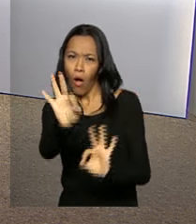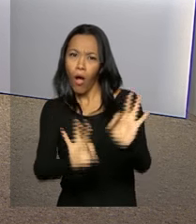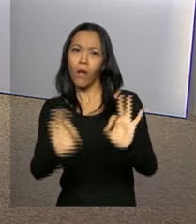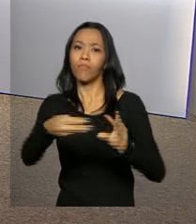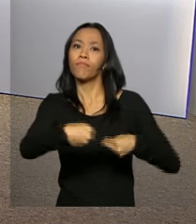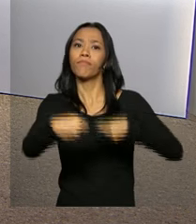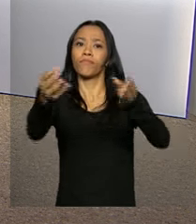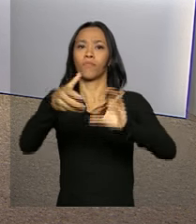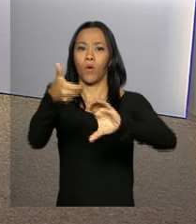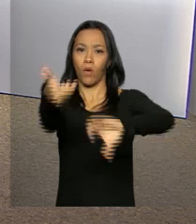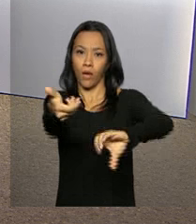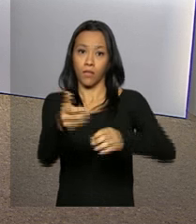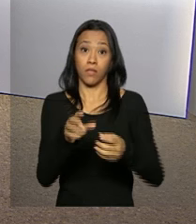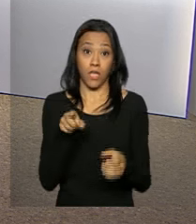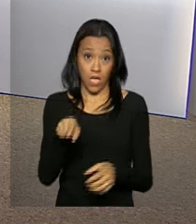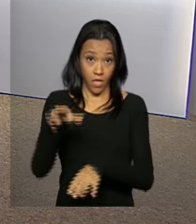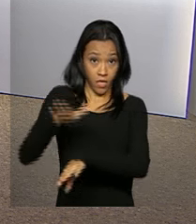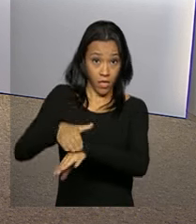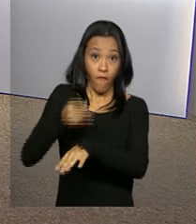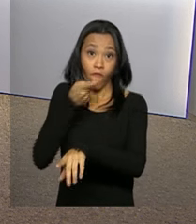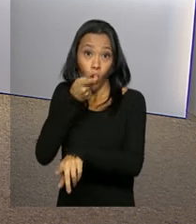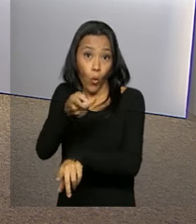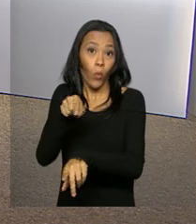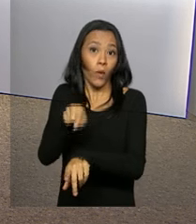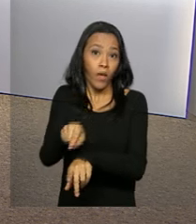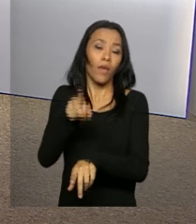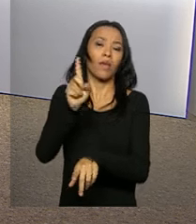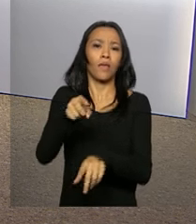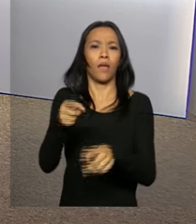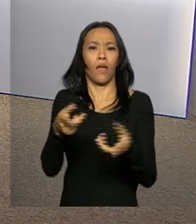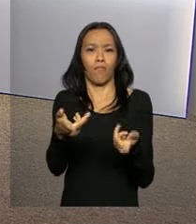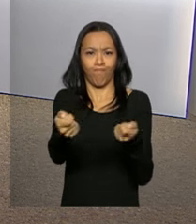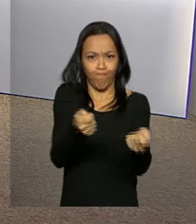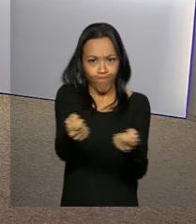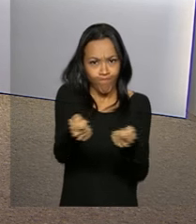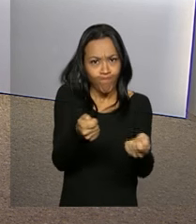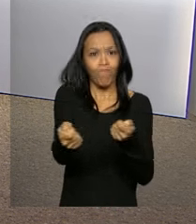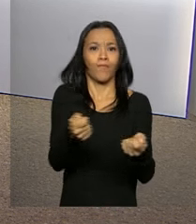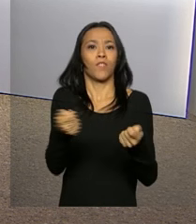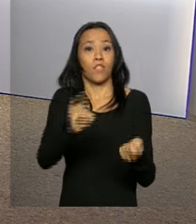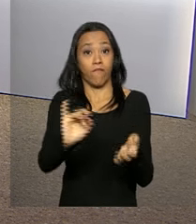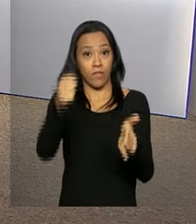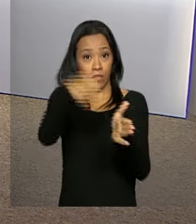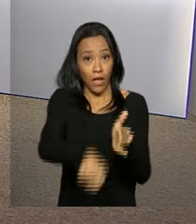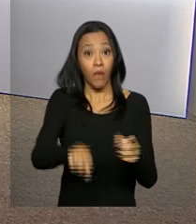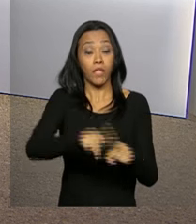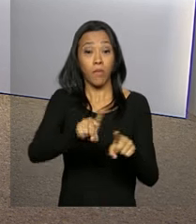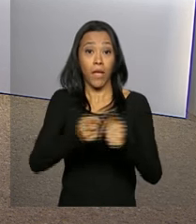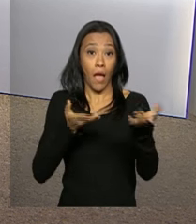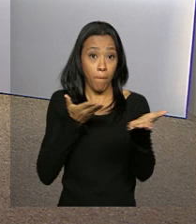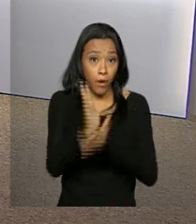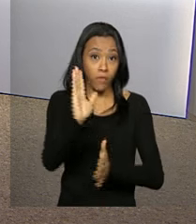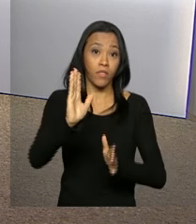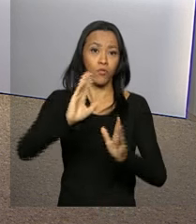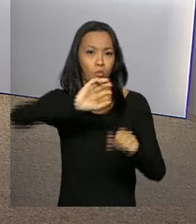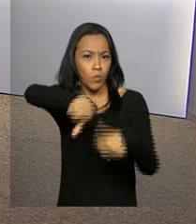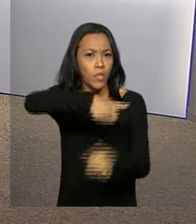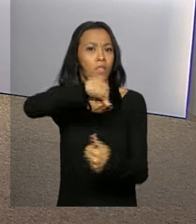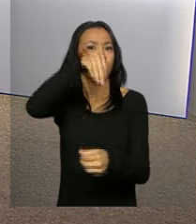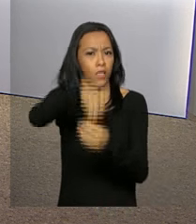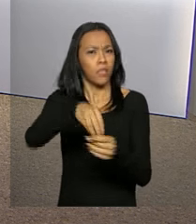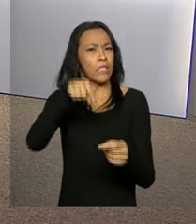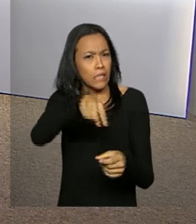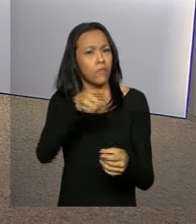congresso borgon apontou ainda que a consolidação fiscal buscada pelo governo e a aprovação de reformas podem